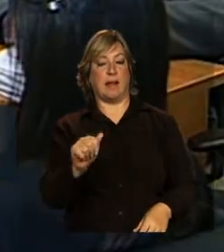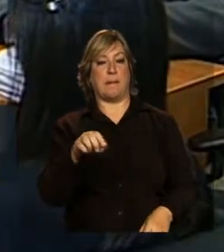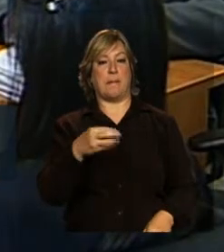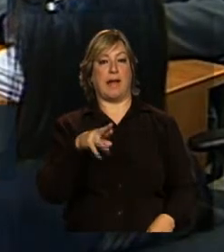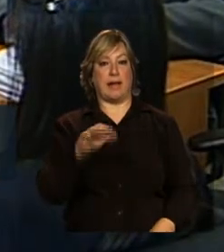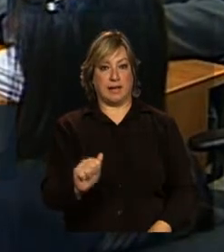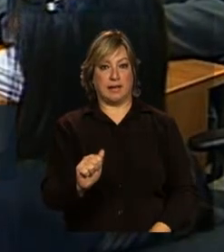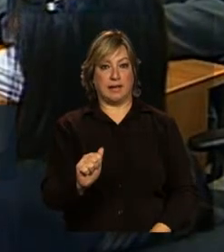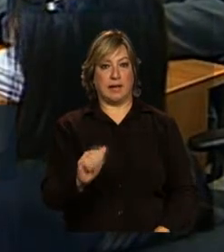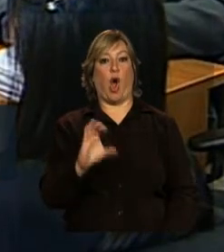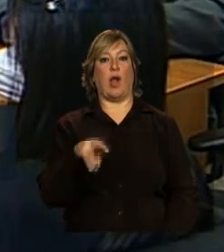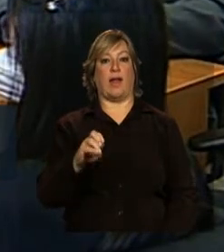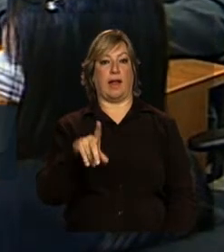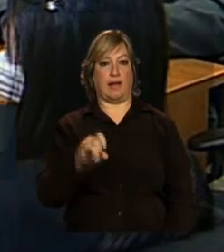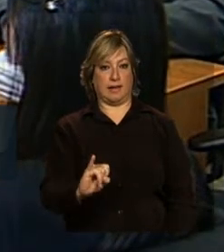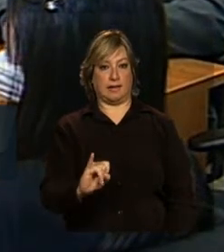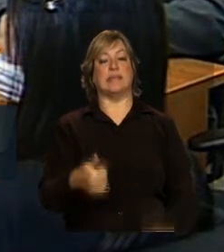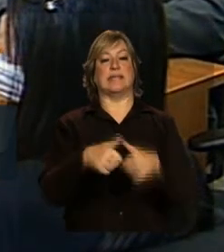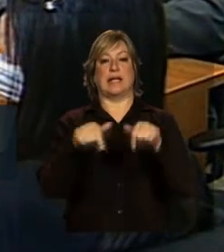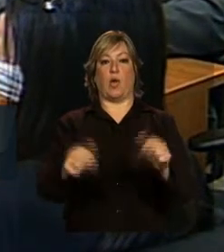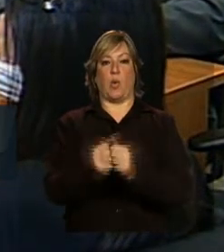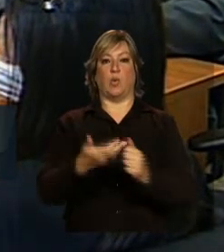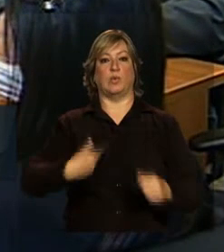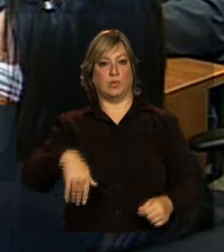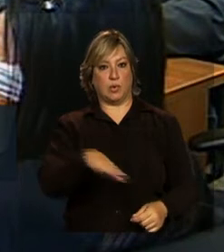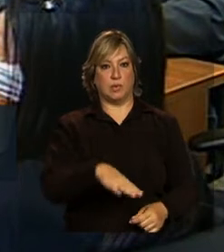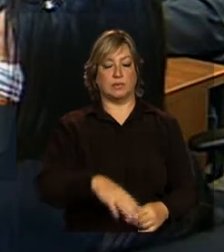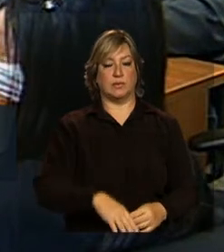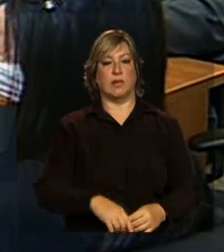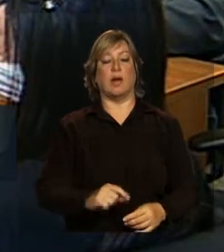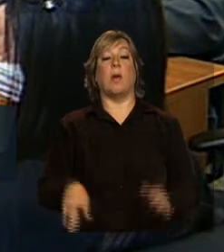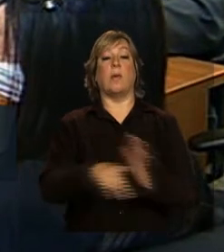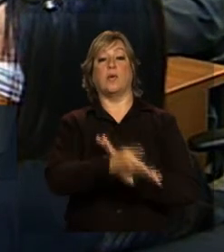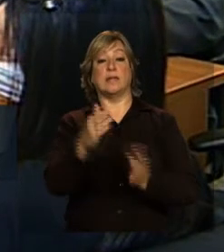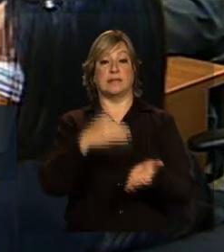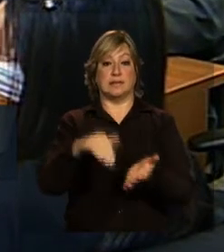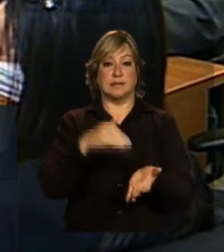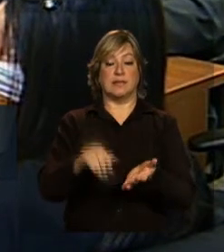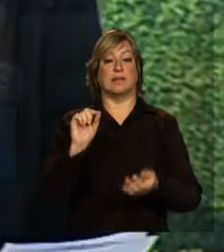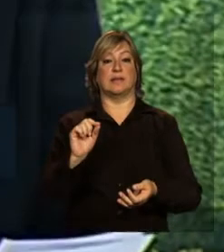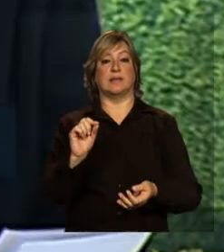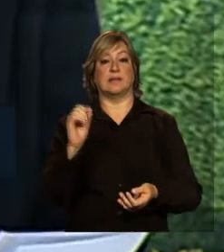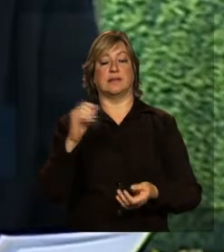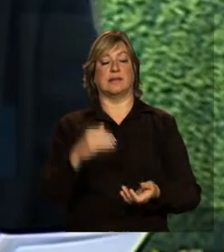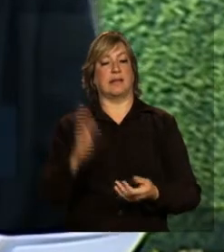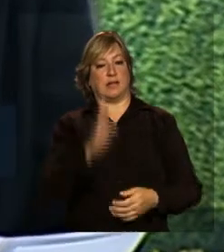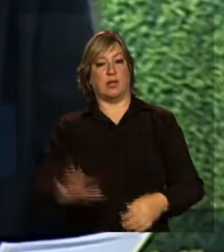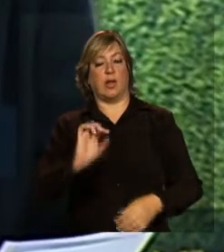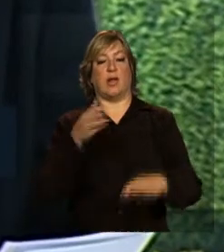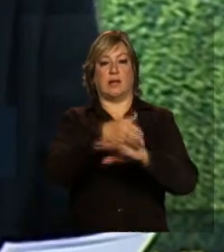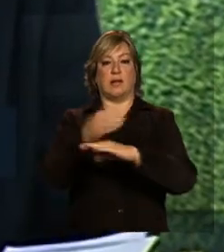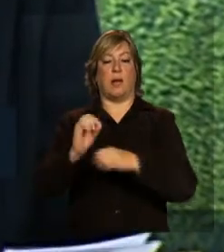de Gonelli, que está aqui conosco, os próprios secretários nacionais de Acessibilidade e Programas Urbanos do Ministério